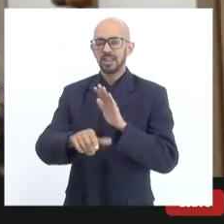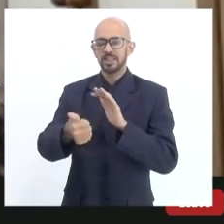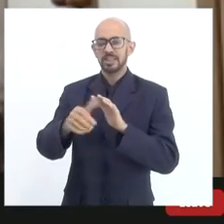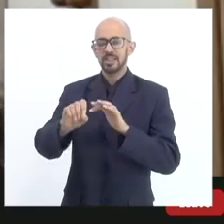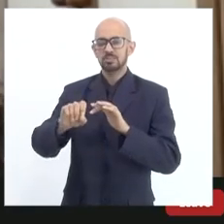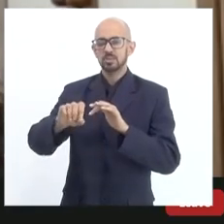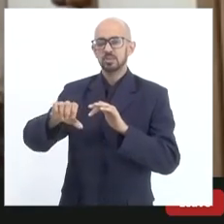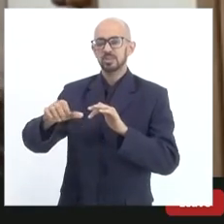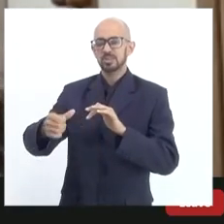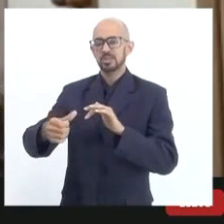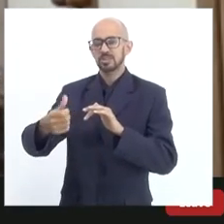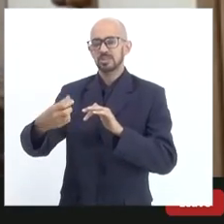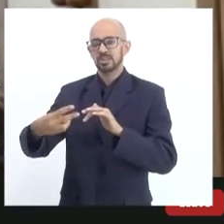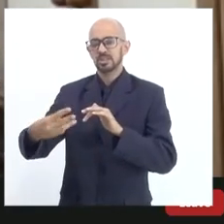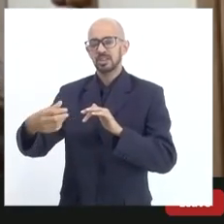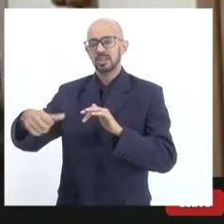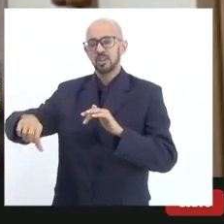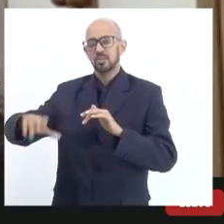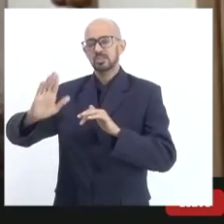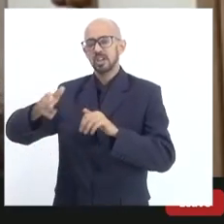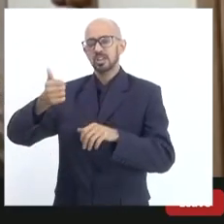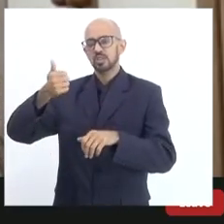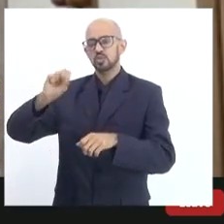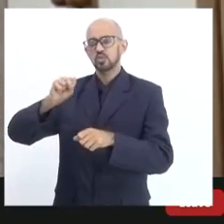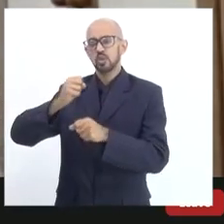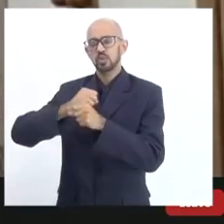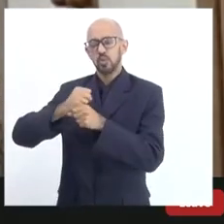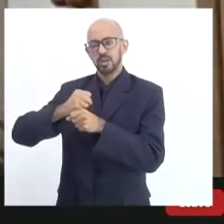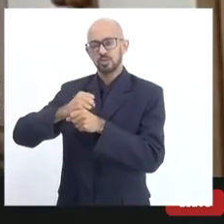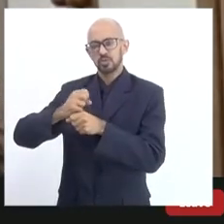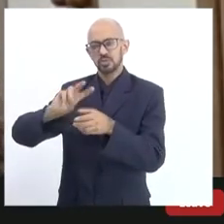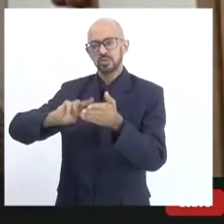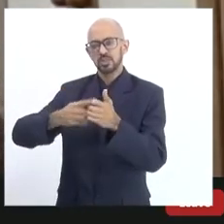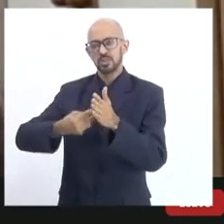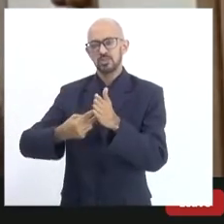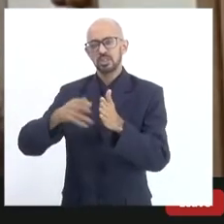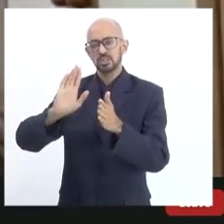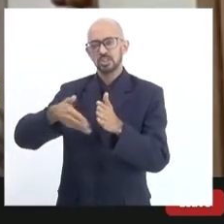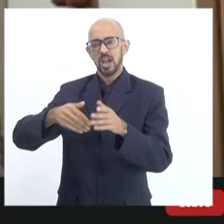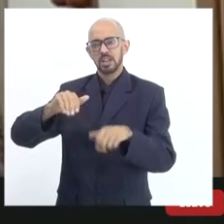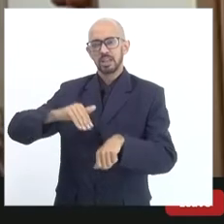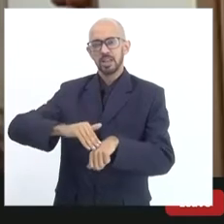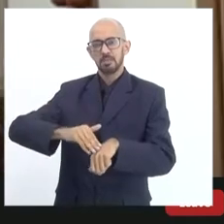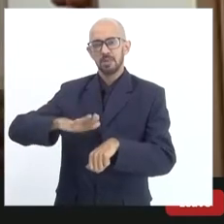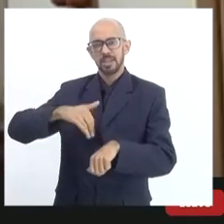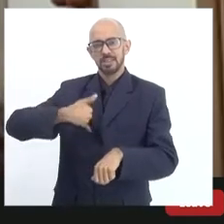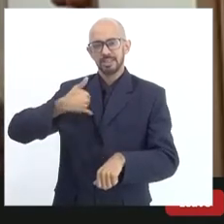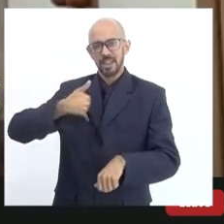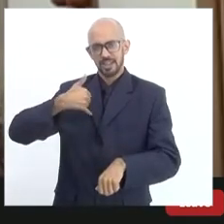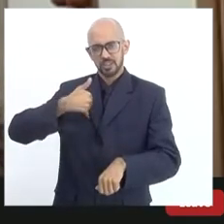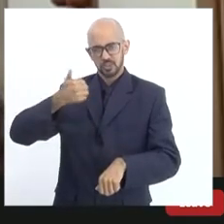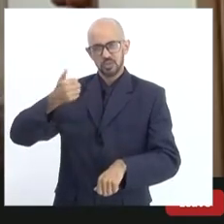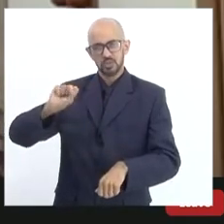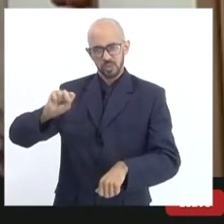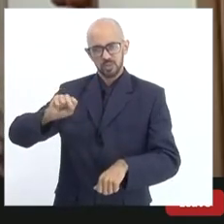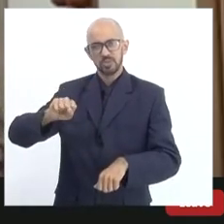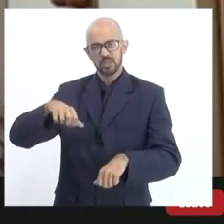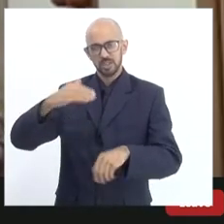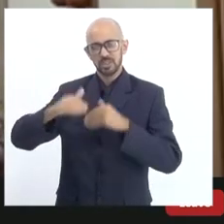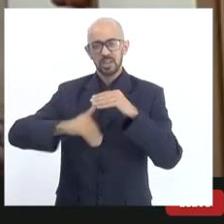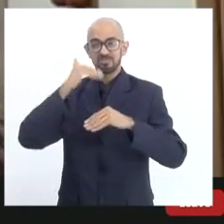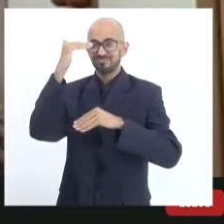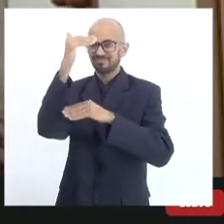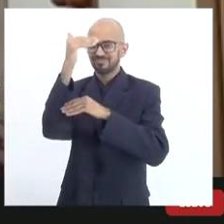10.639, ela fez 18 anos esse ano, ou seja, alcançou a maioridade, era para a gente estar num outro patamar de conversa,